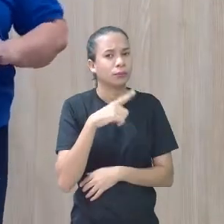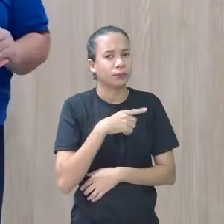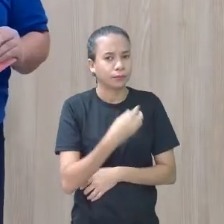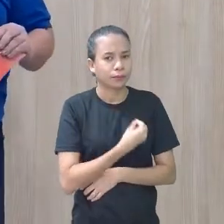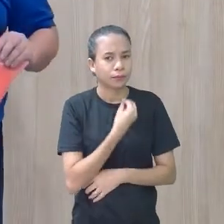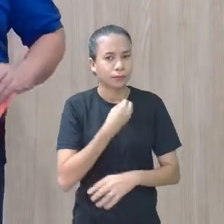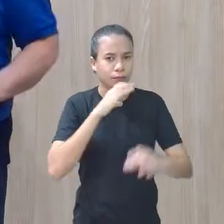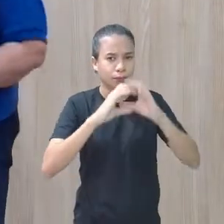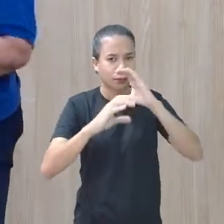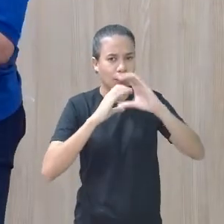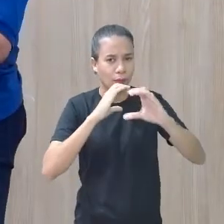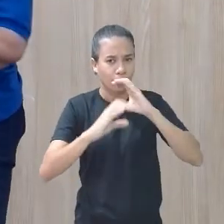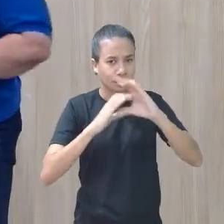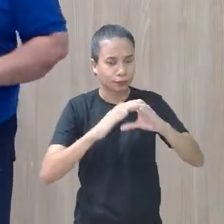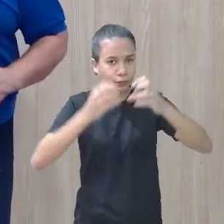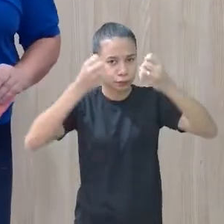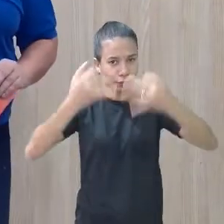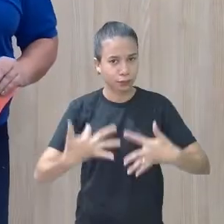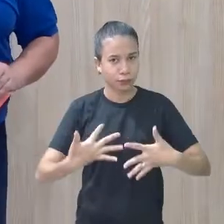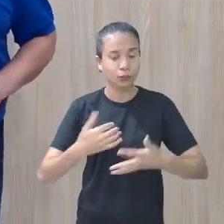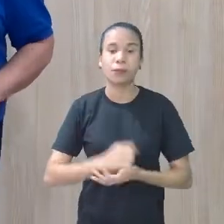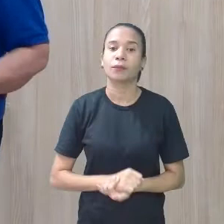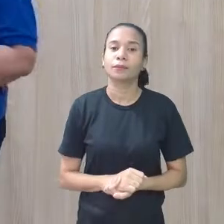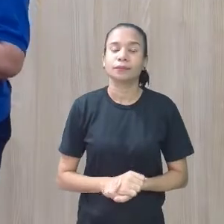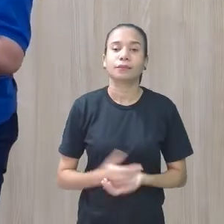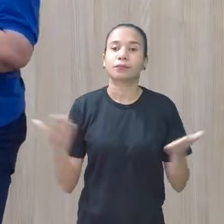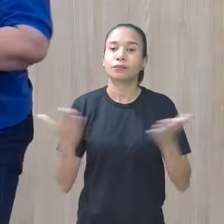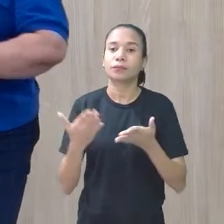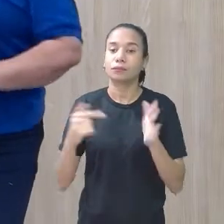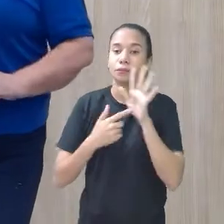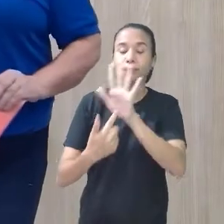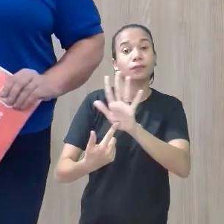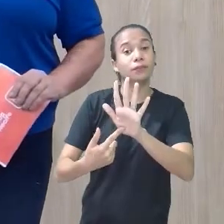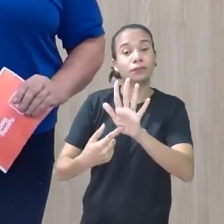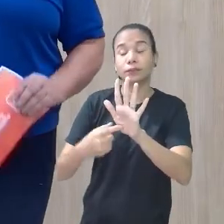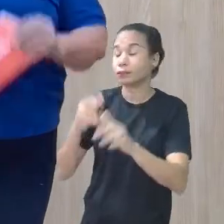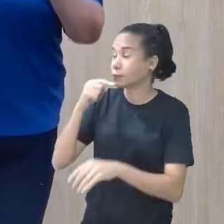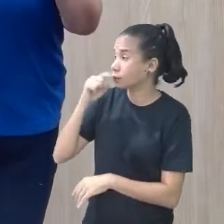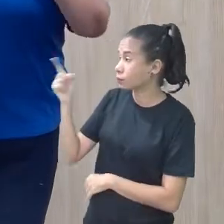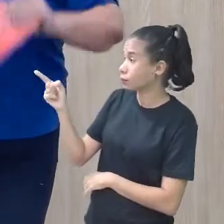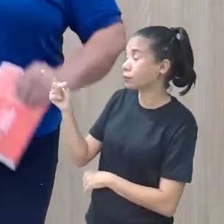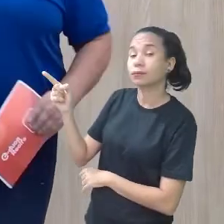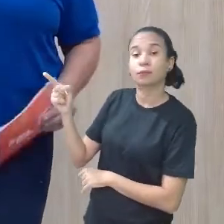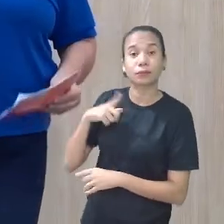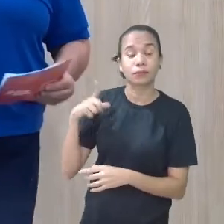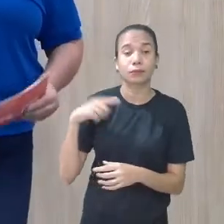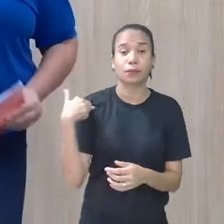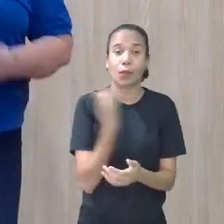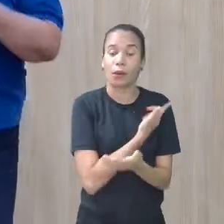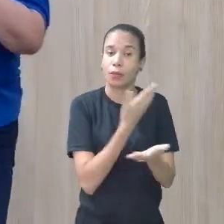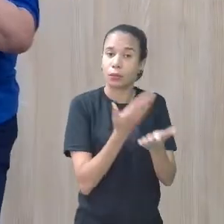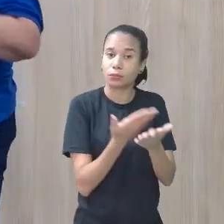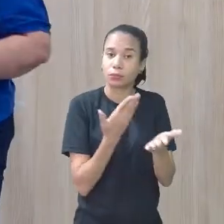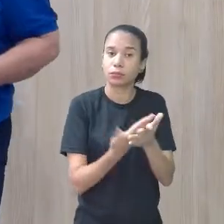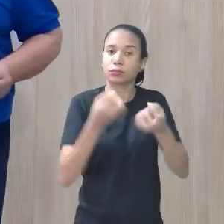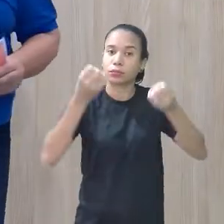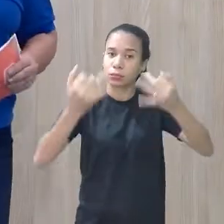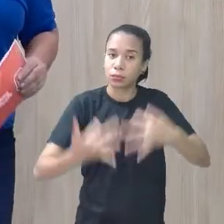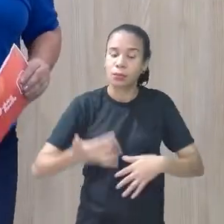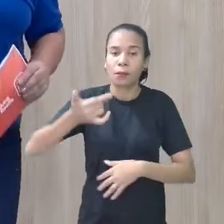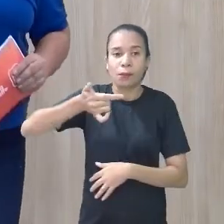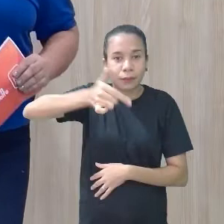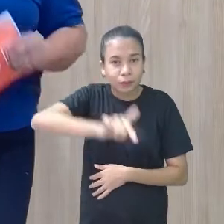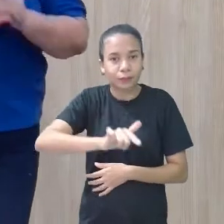nos meios de comunicação que tem falado muito. Eu estou trazendo aí para vocês alguns, e no decorrer da nossa aula eu vou falar